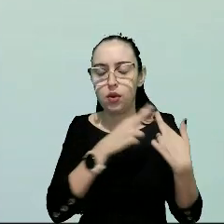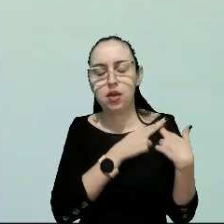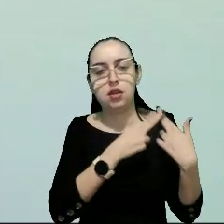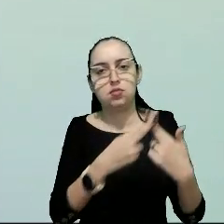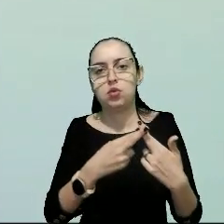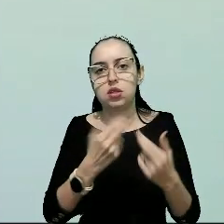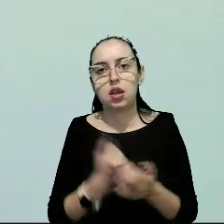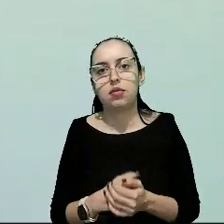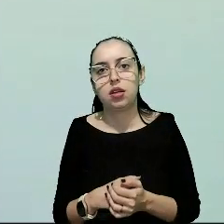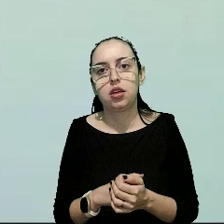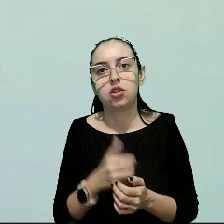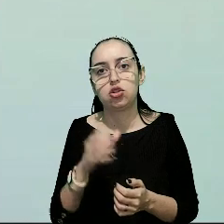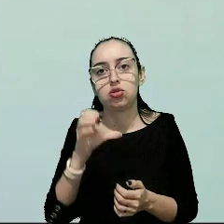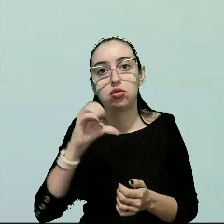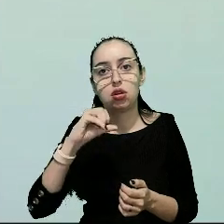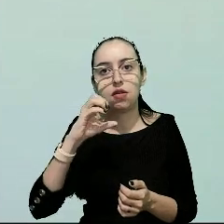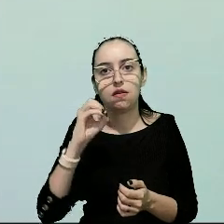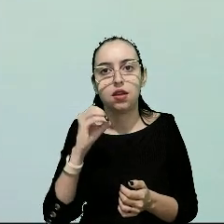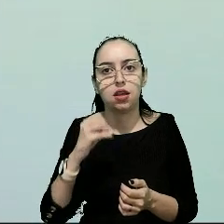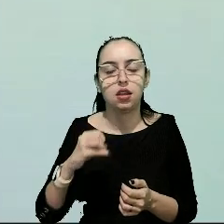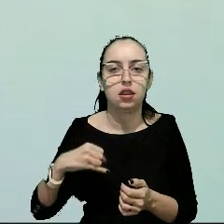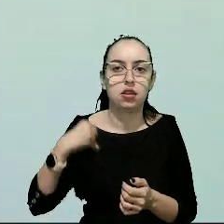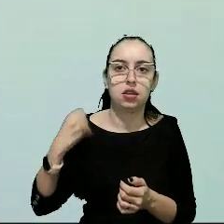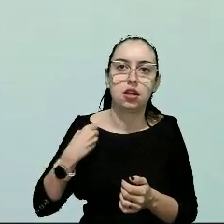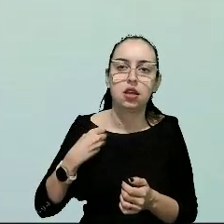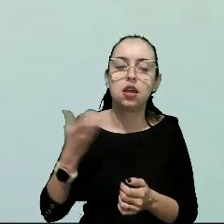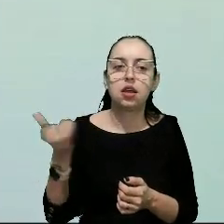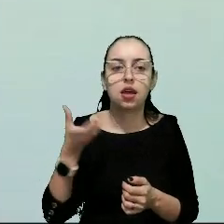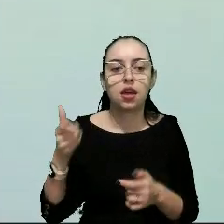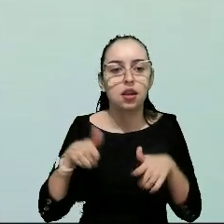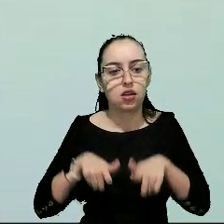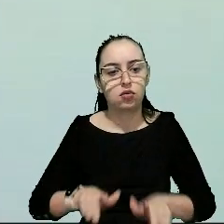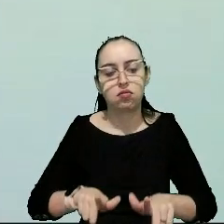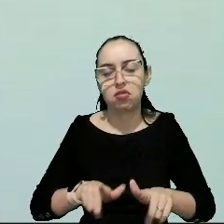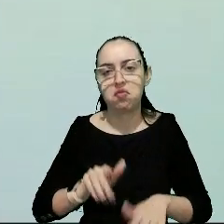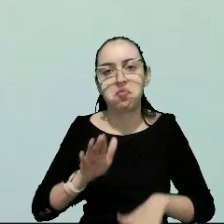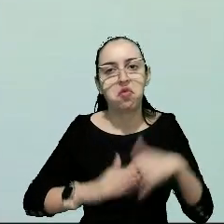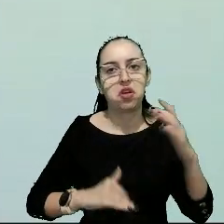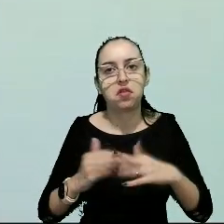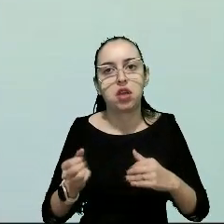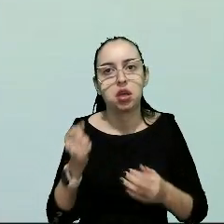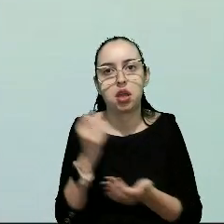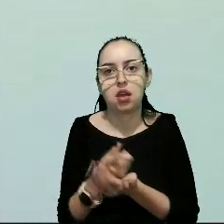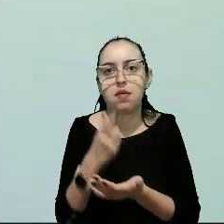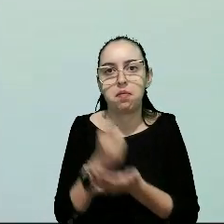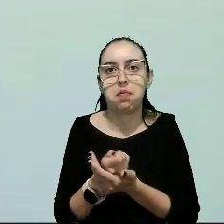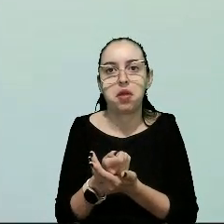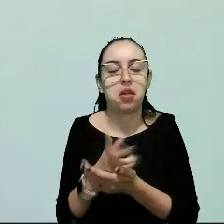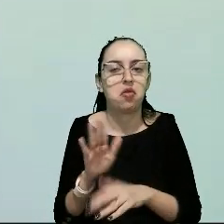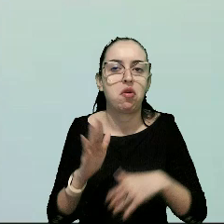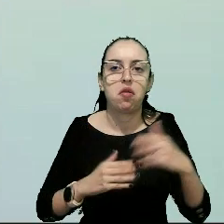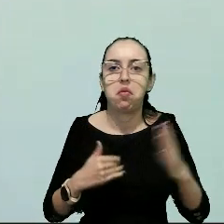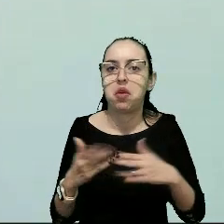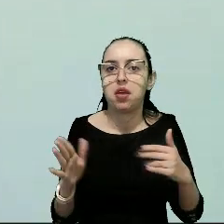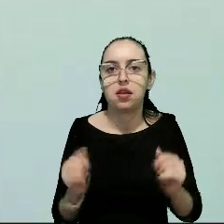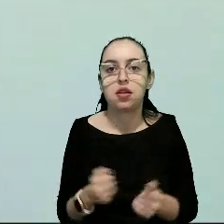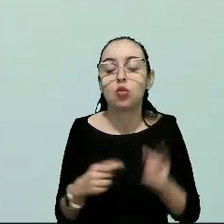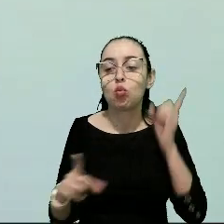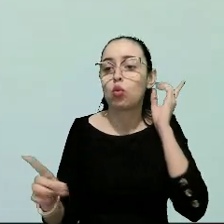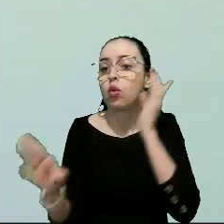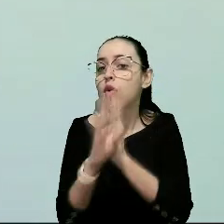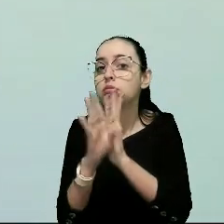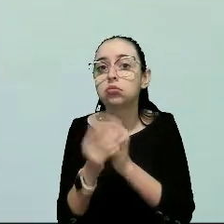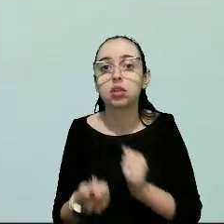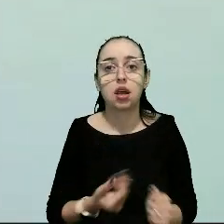total autonomia aos 98 anos. Querendo ir ao supermercado quantas vezes quiser, querendo gastar o dinheiro como